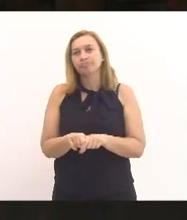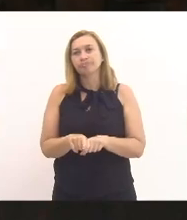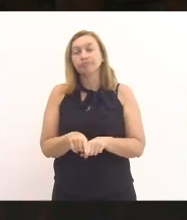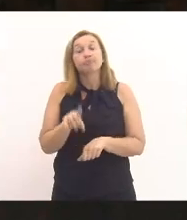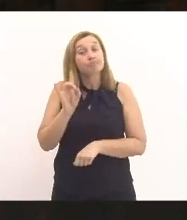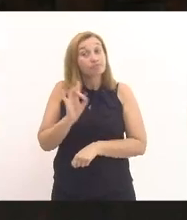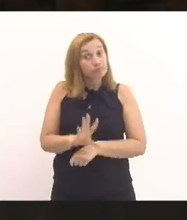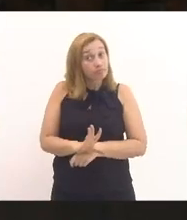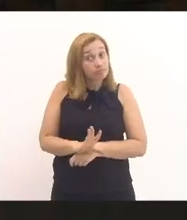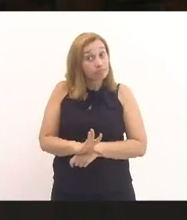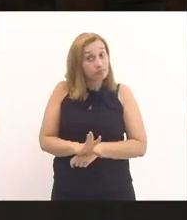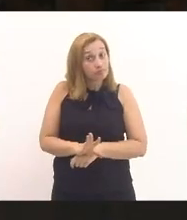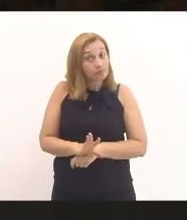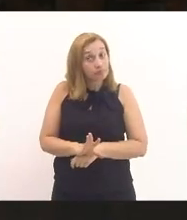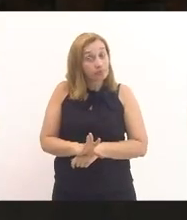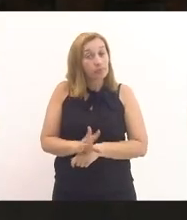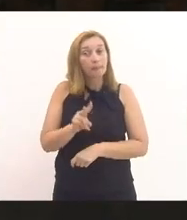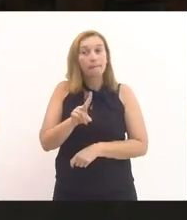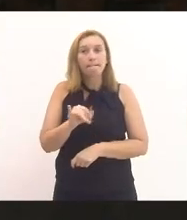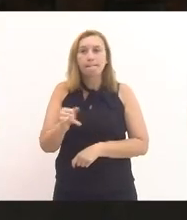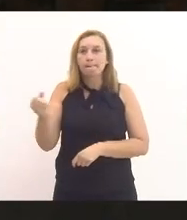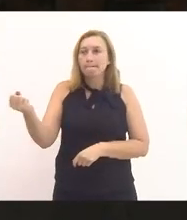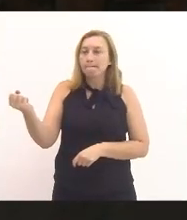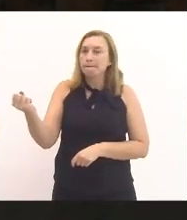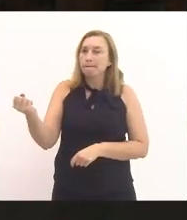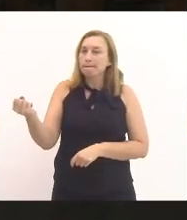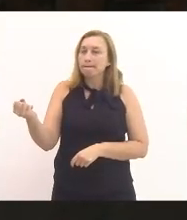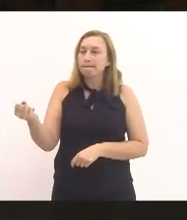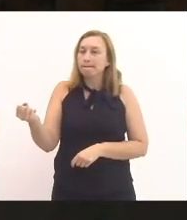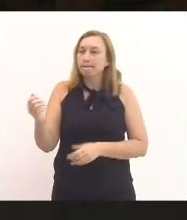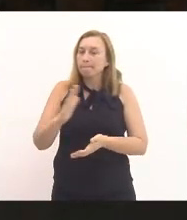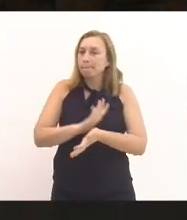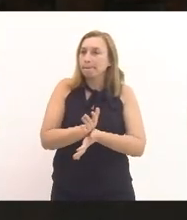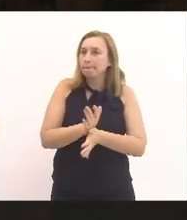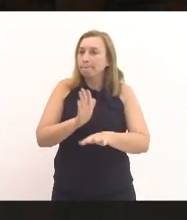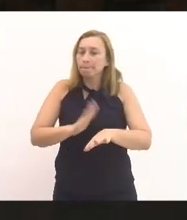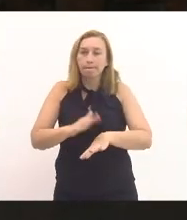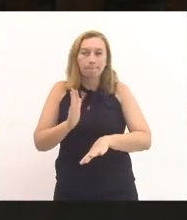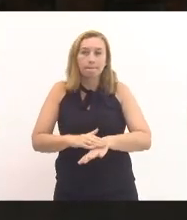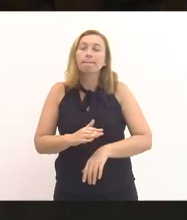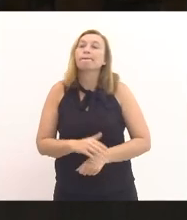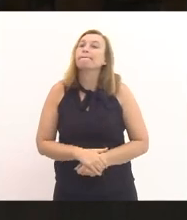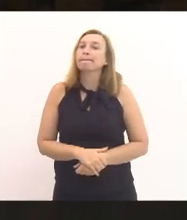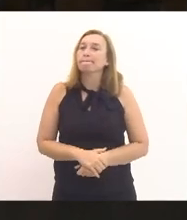é só que isso vai nos matando a partir de dentro